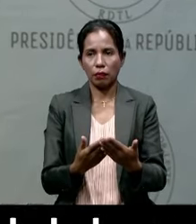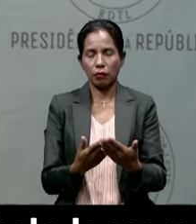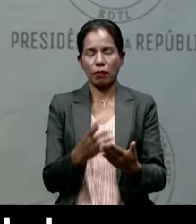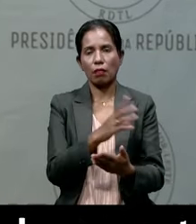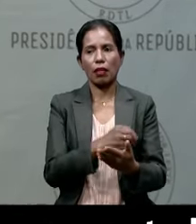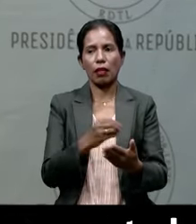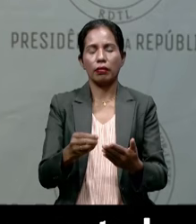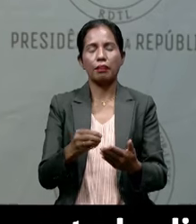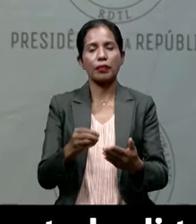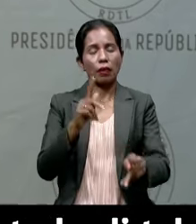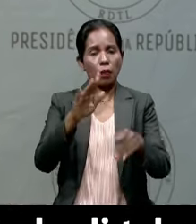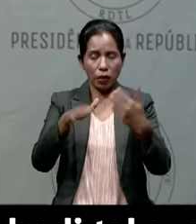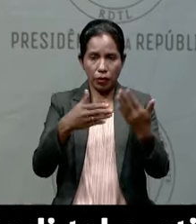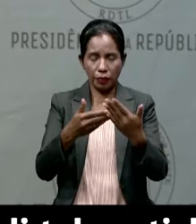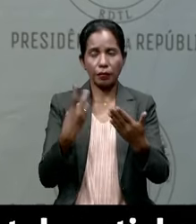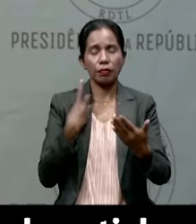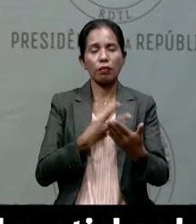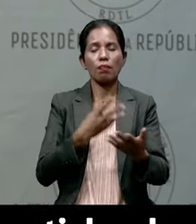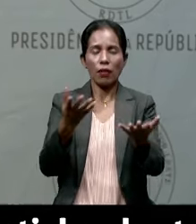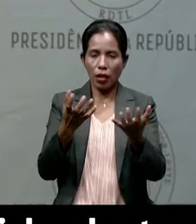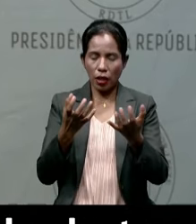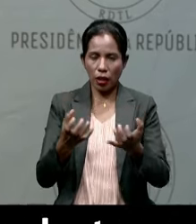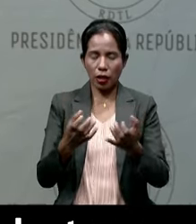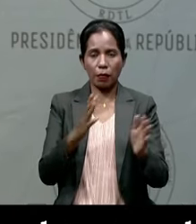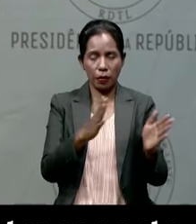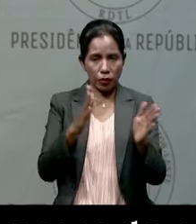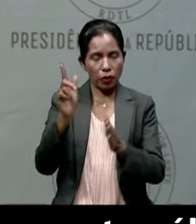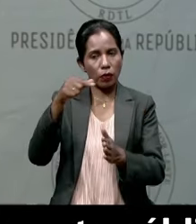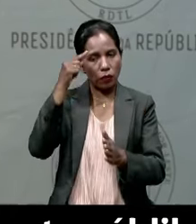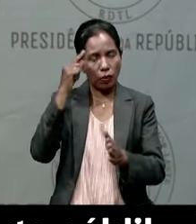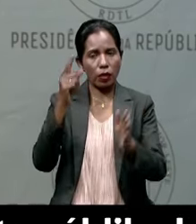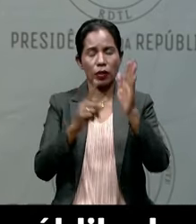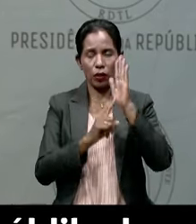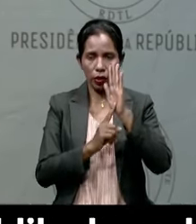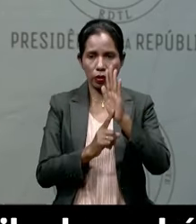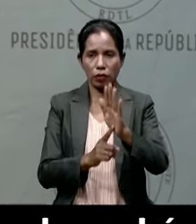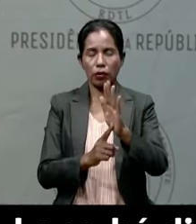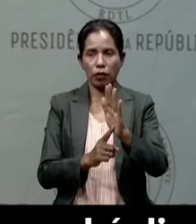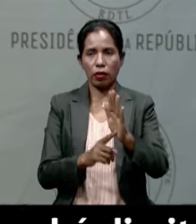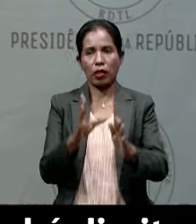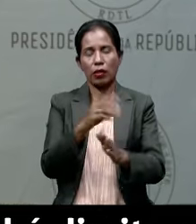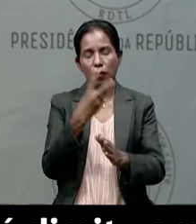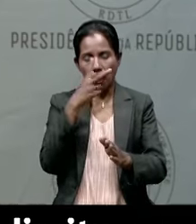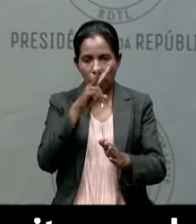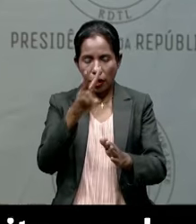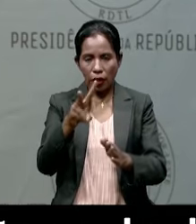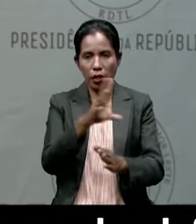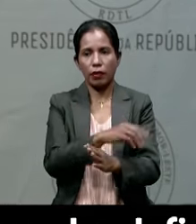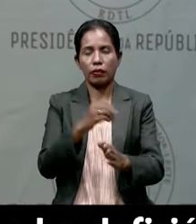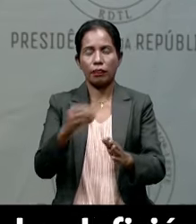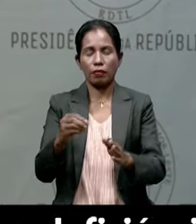ilegal de pessoas. Portanto, nós queríamos, e a preocupação do governo é integrar, receber, acolher, integrar,